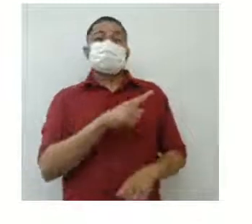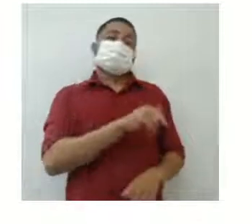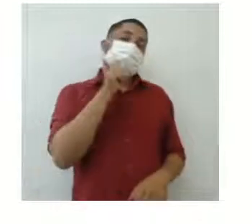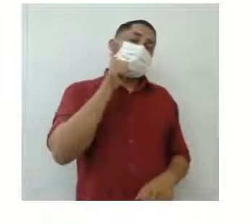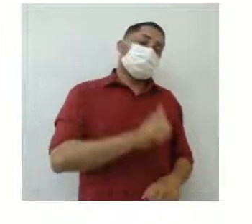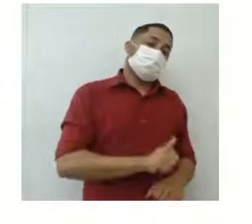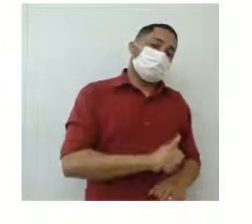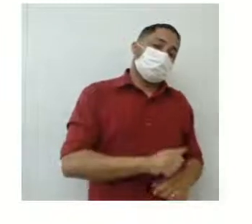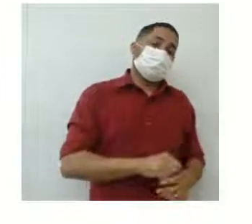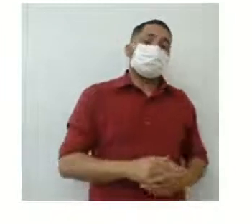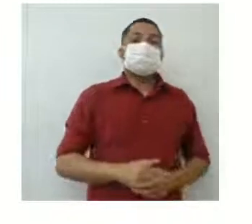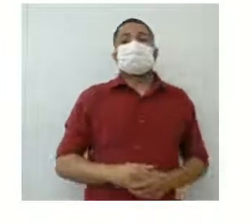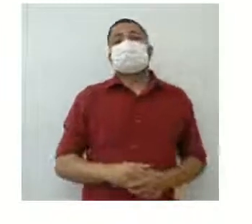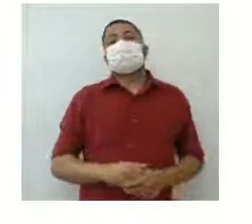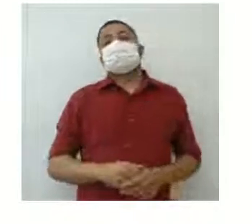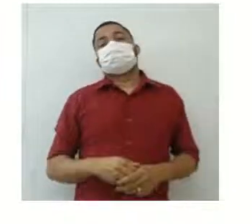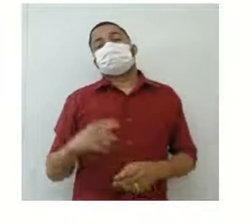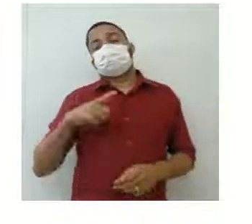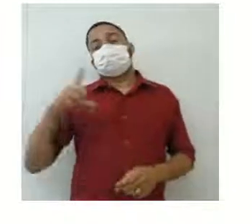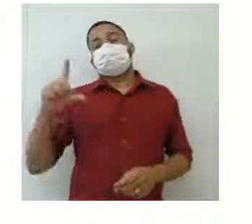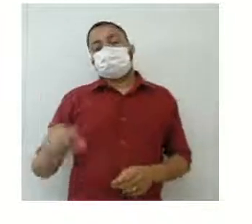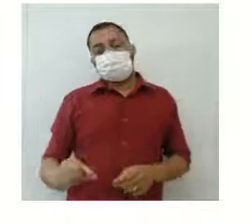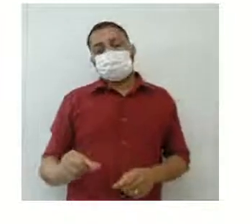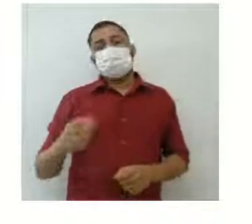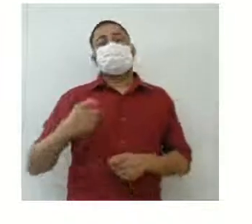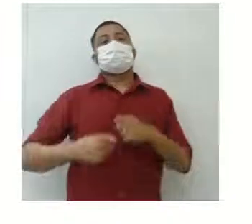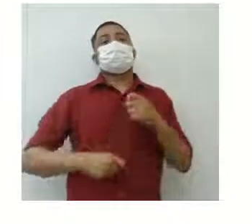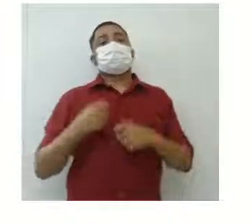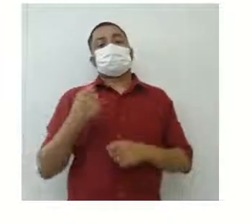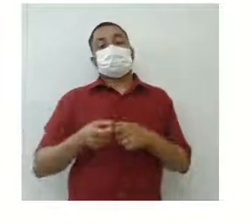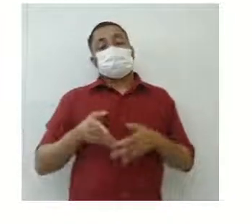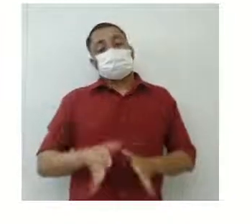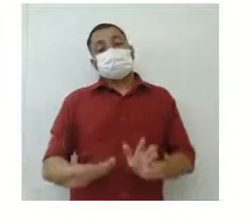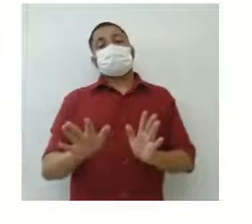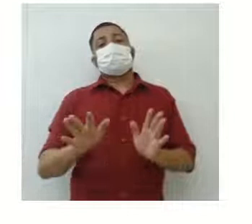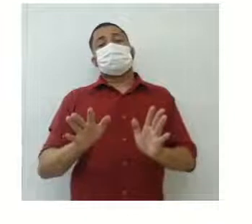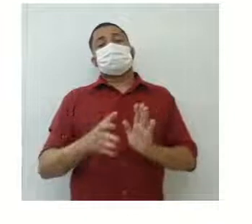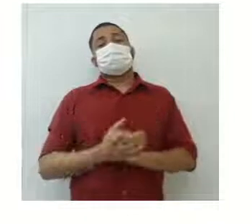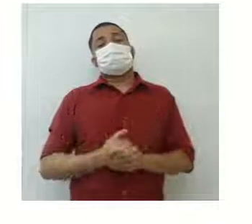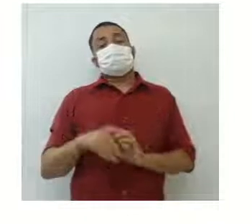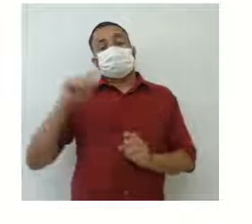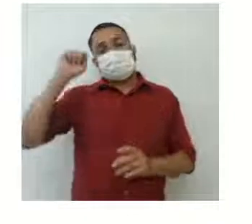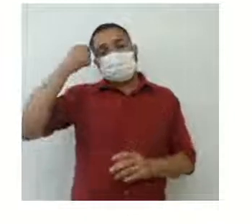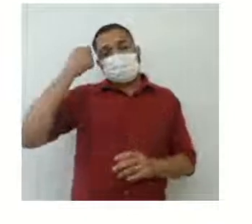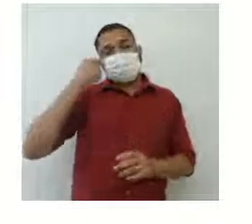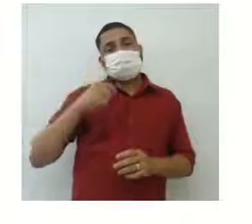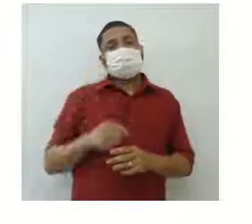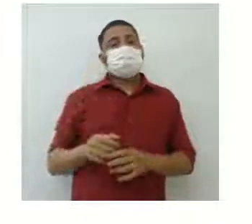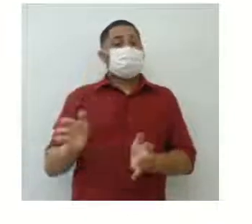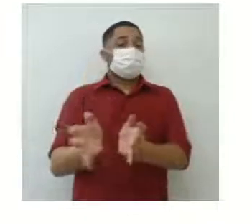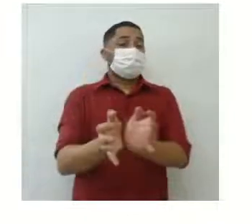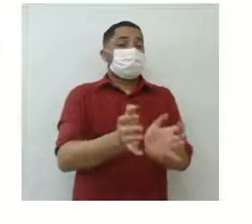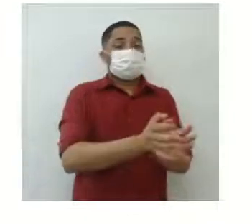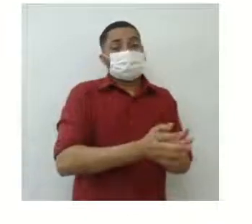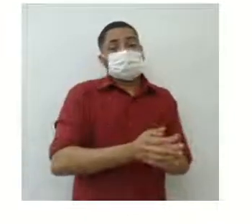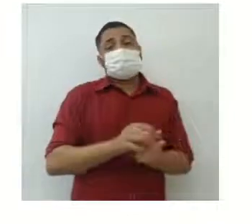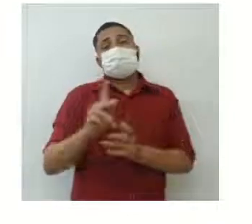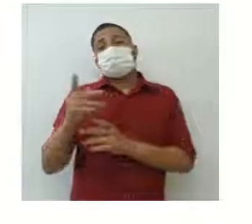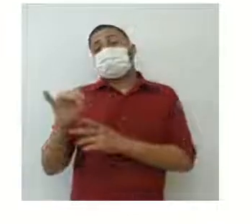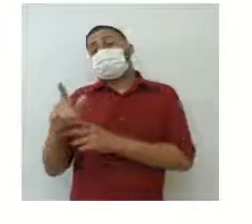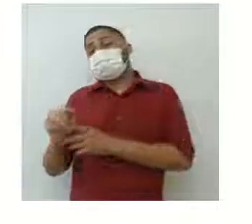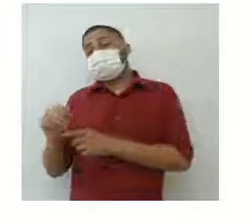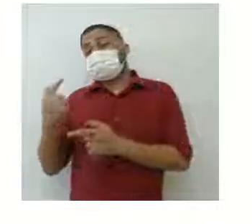baixo índice de reprodução, nascimento de negros nas colônias ibéricas, porque eles traziam